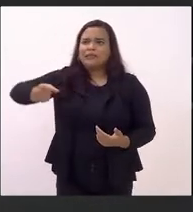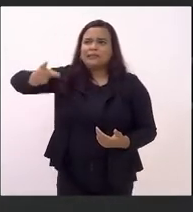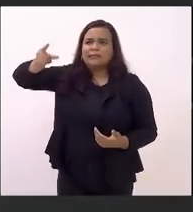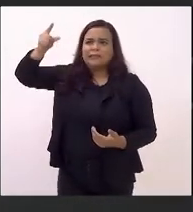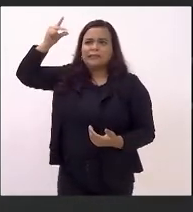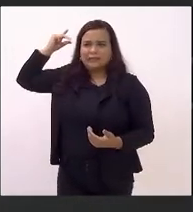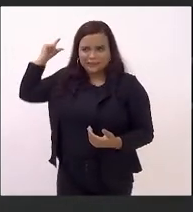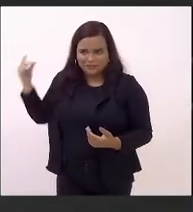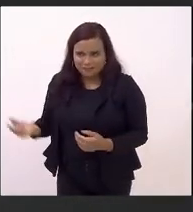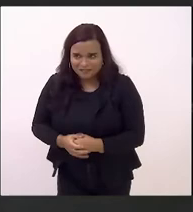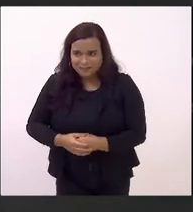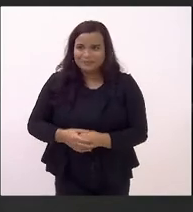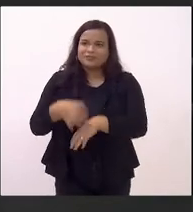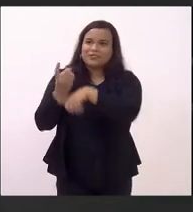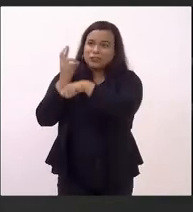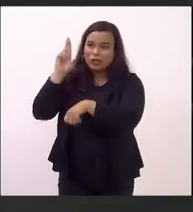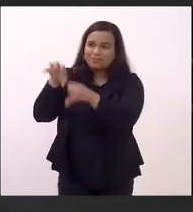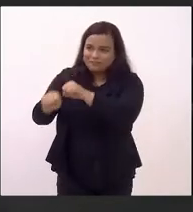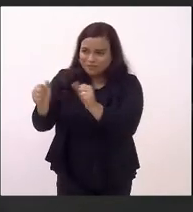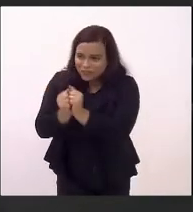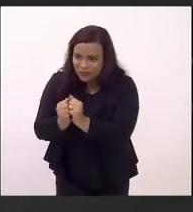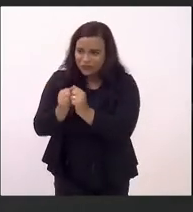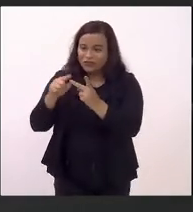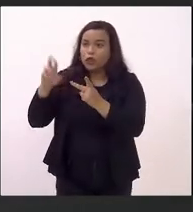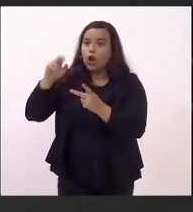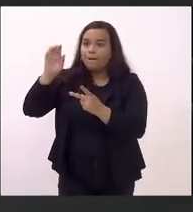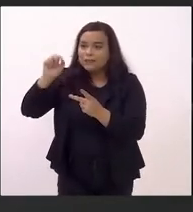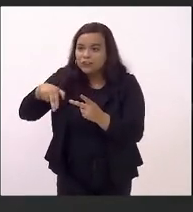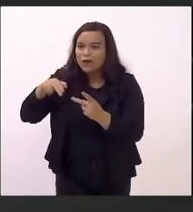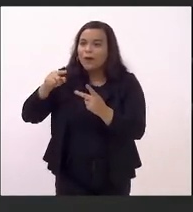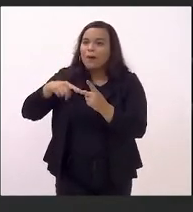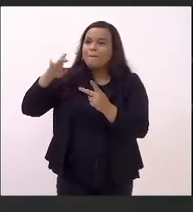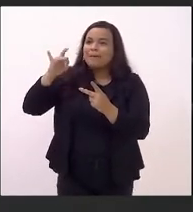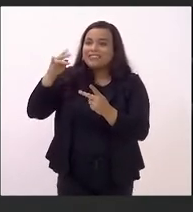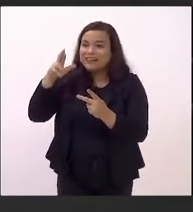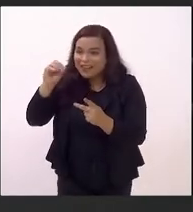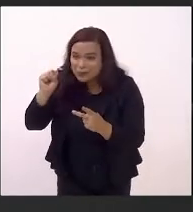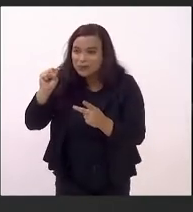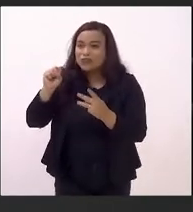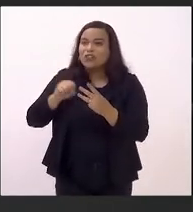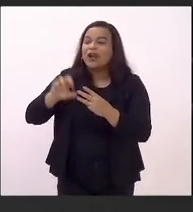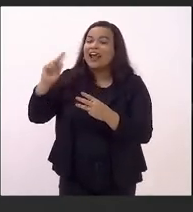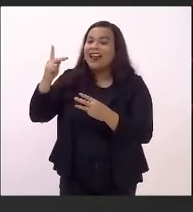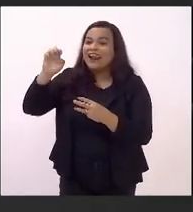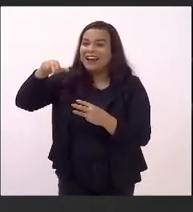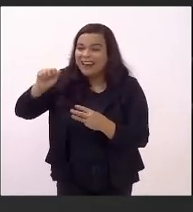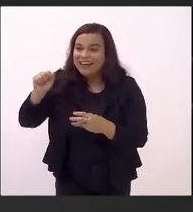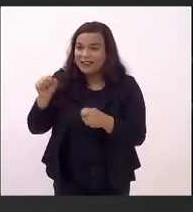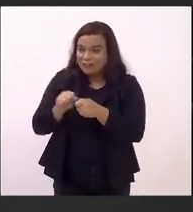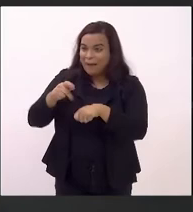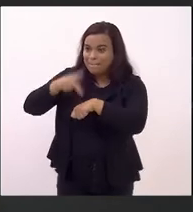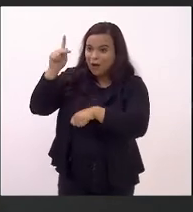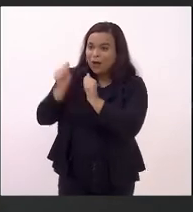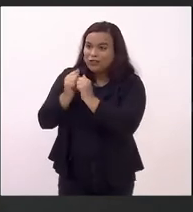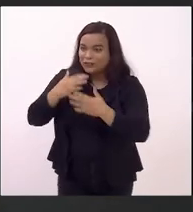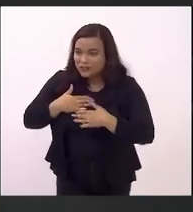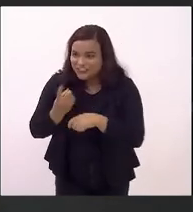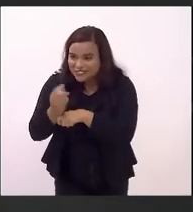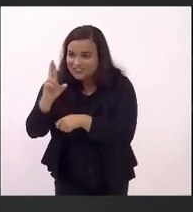né, no doutorado, como o Robson, como o próprio Medeiros, que está aqui. A Helena fez o pós-doutorado quando eu estava